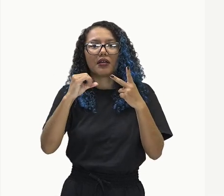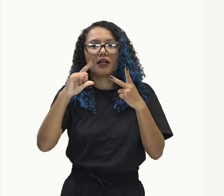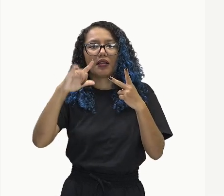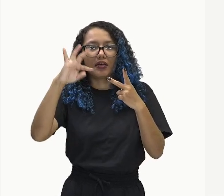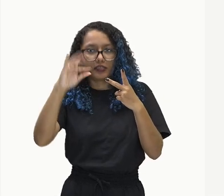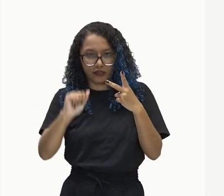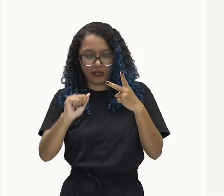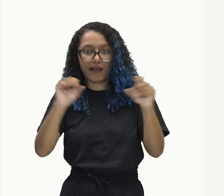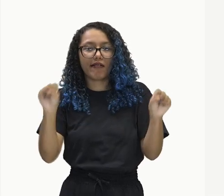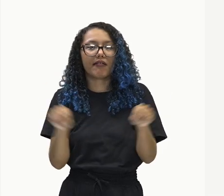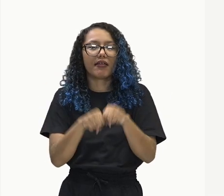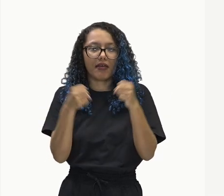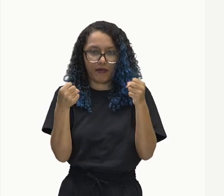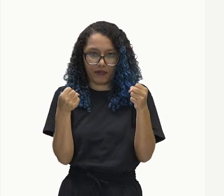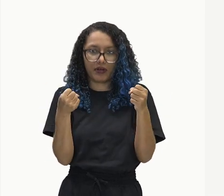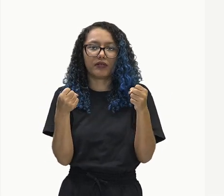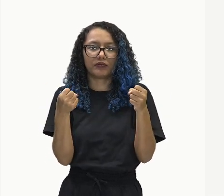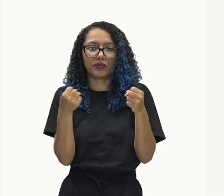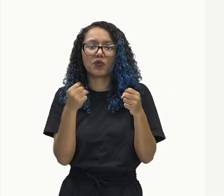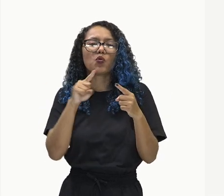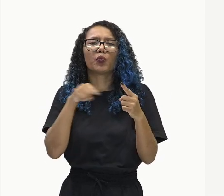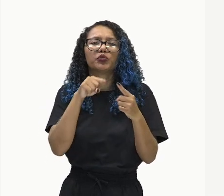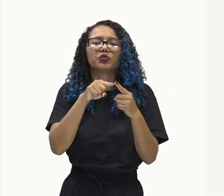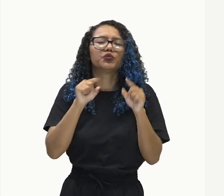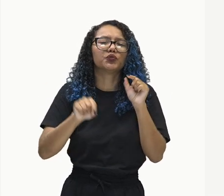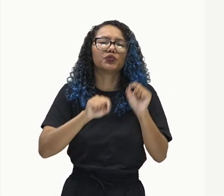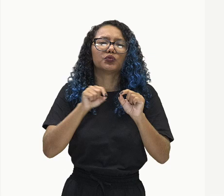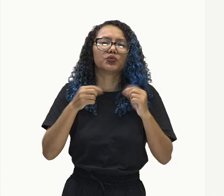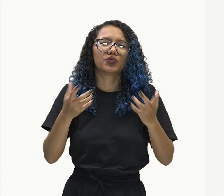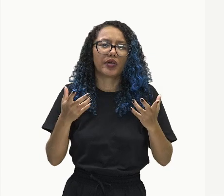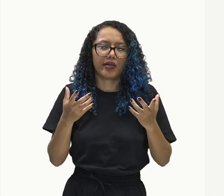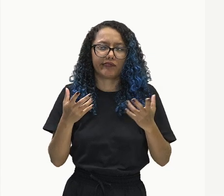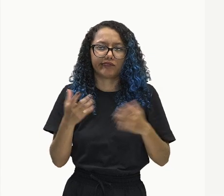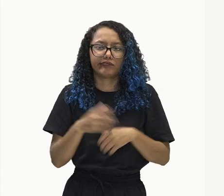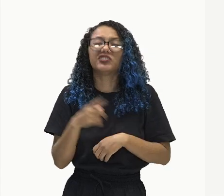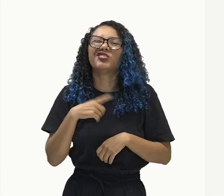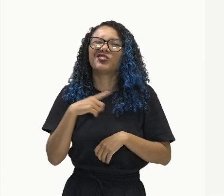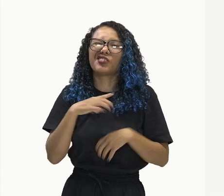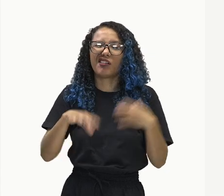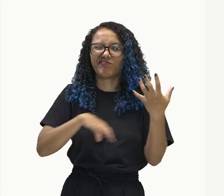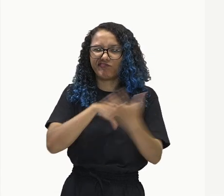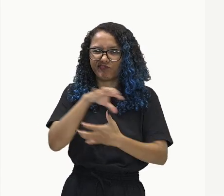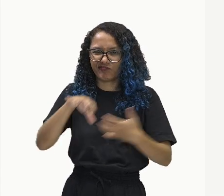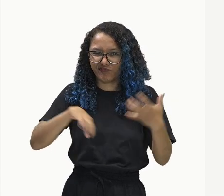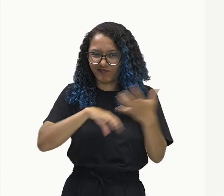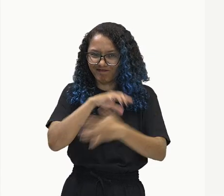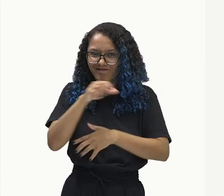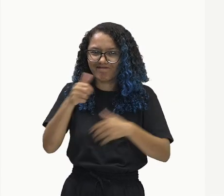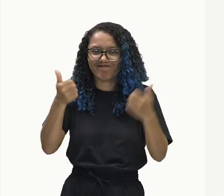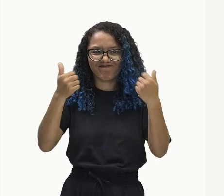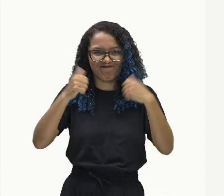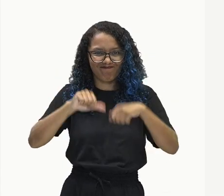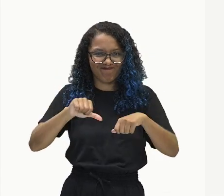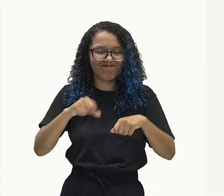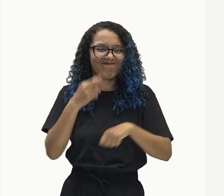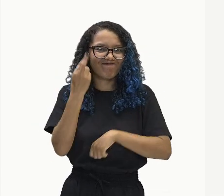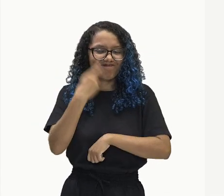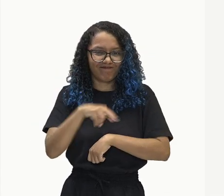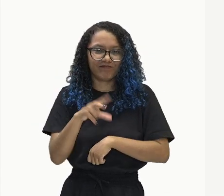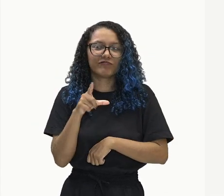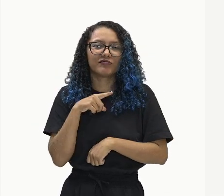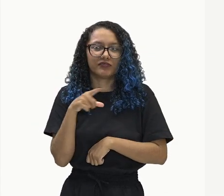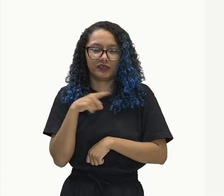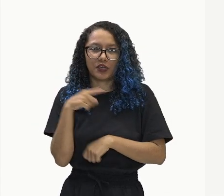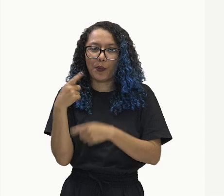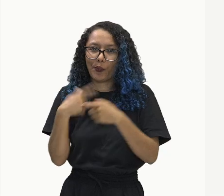foi uma certa crise religiosa entre ali, que ocorreram durante ali o império,